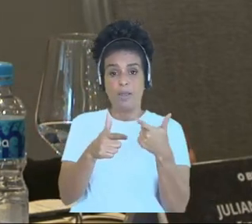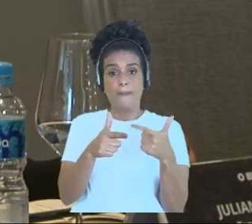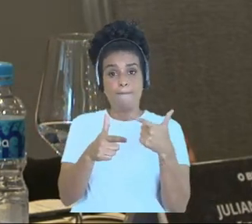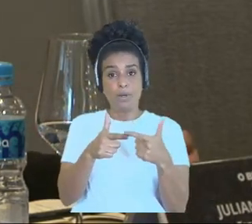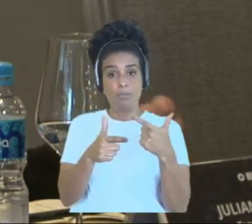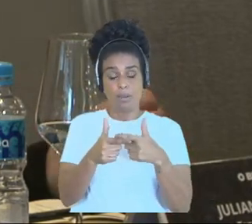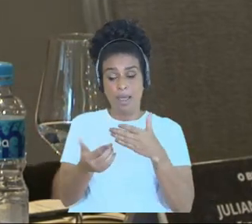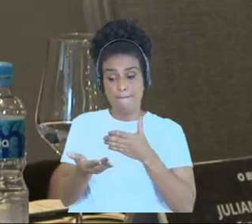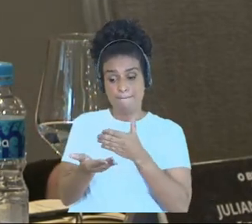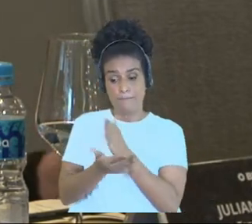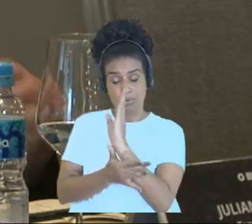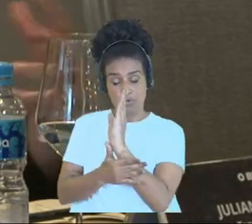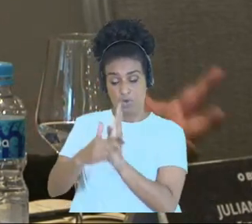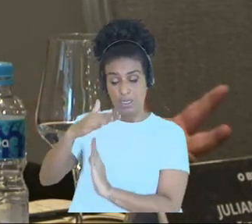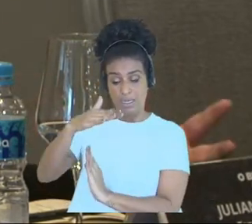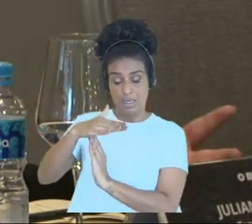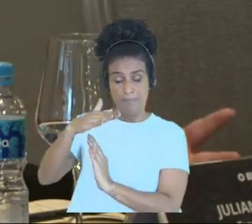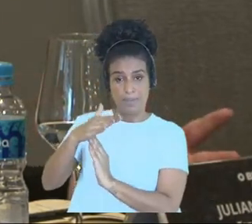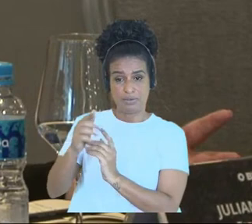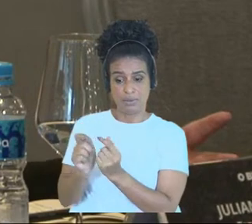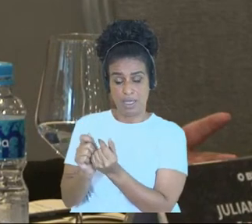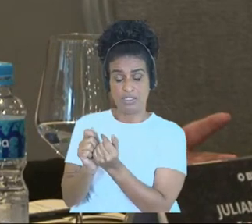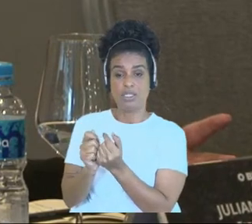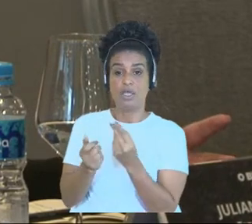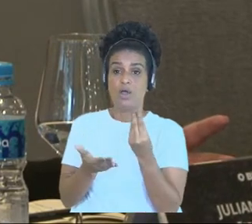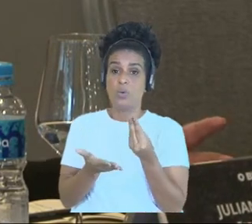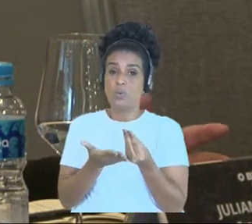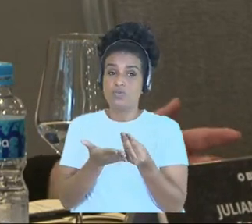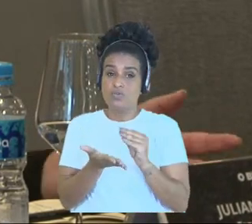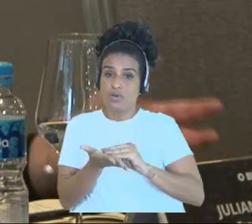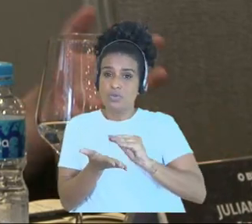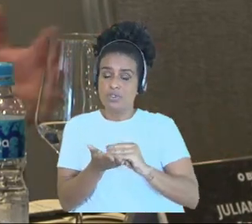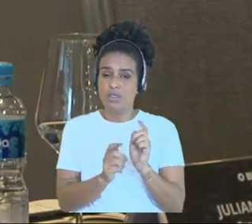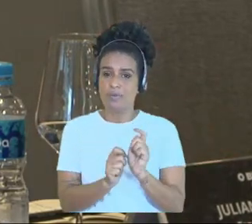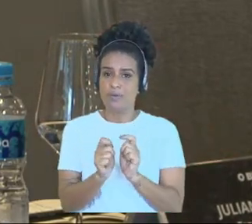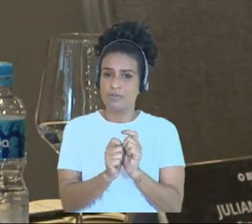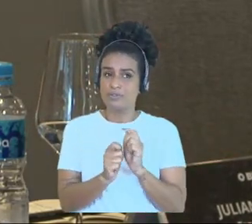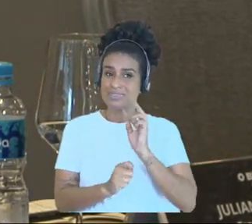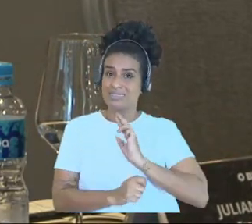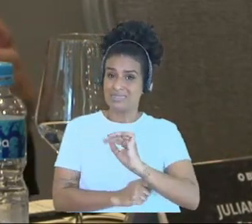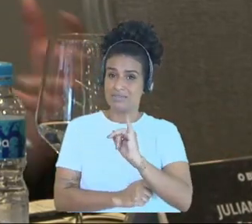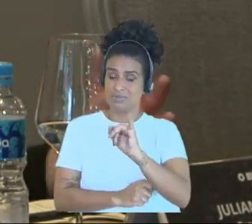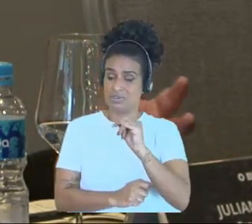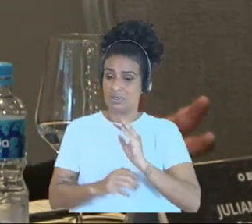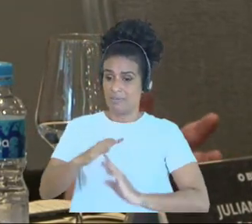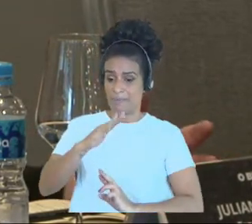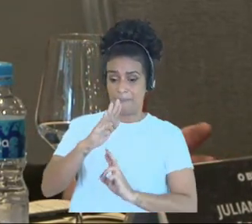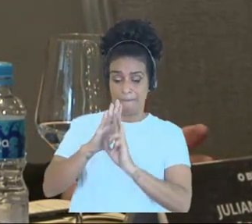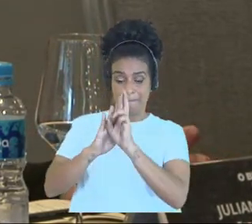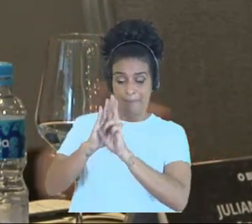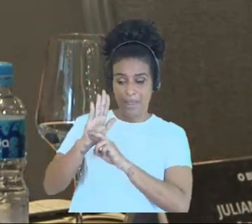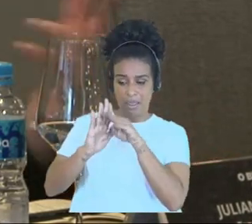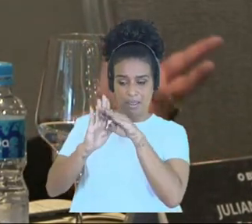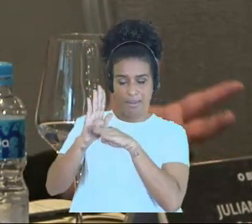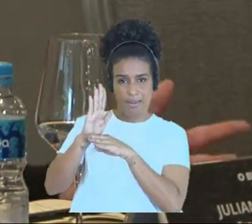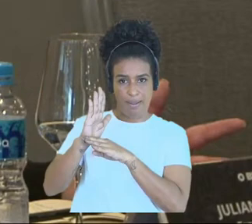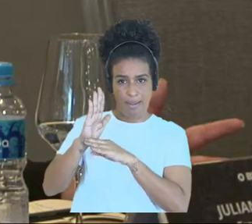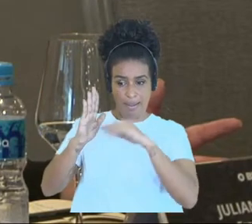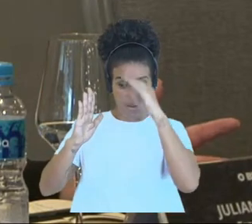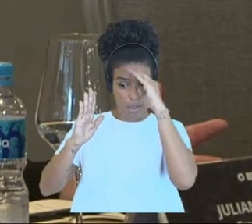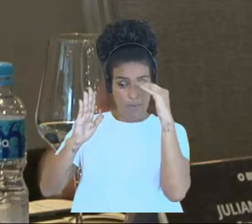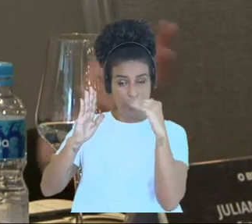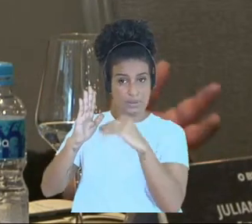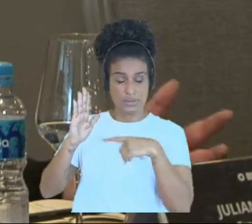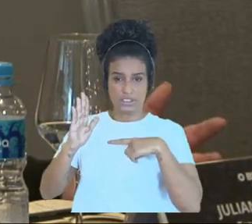teto de gastos era justamente um descontrole no crescimento das despesas. Então, se você tem uma regra que limita esse crescimento, mas tudo vira